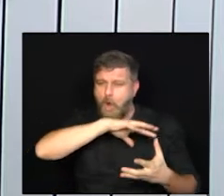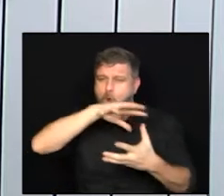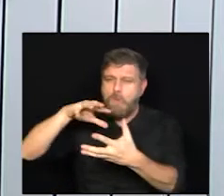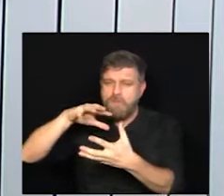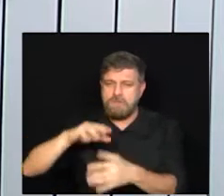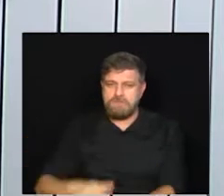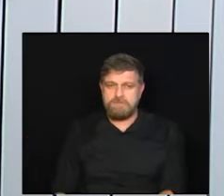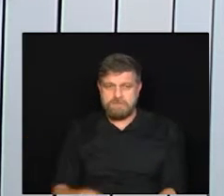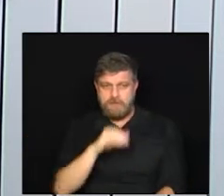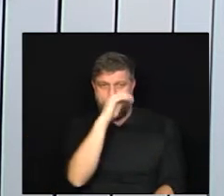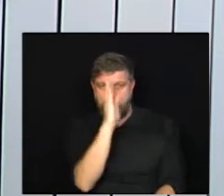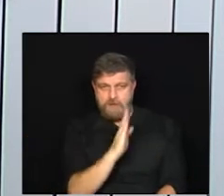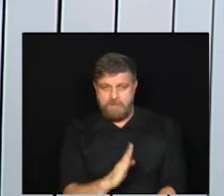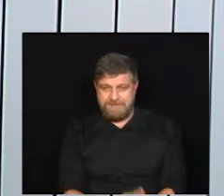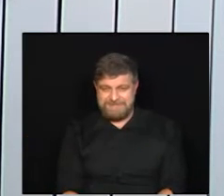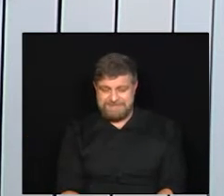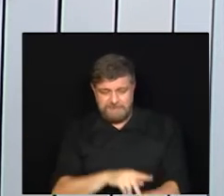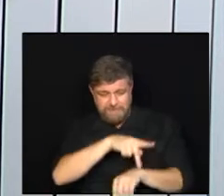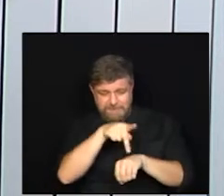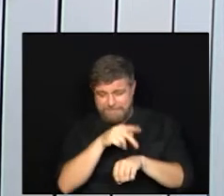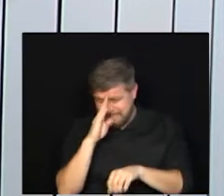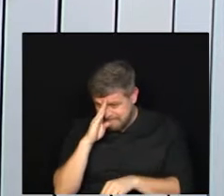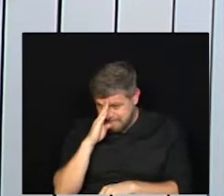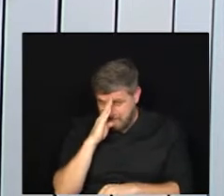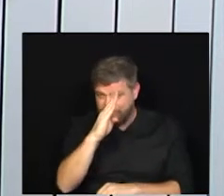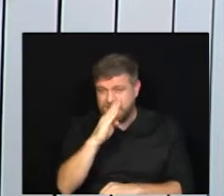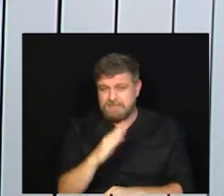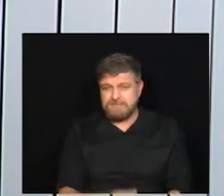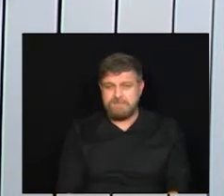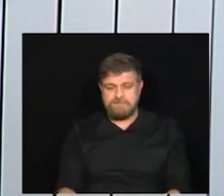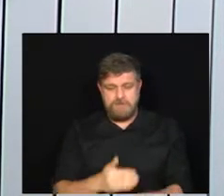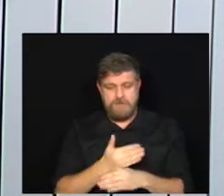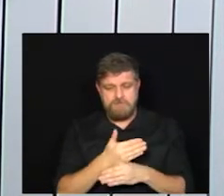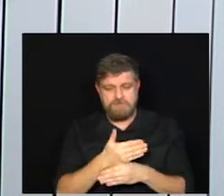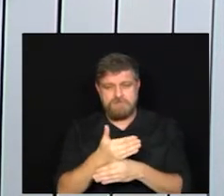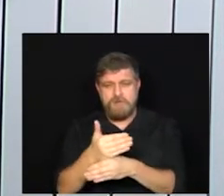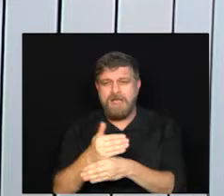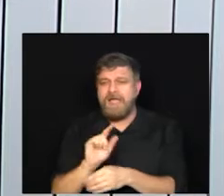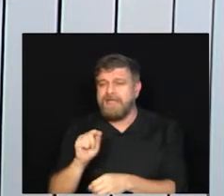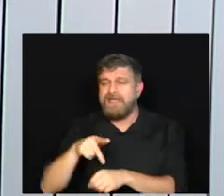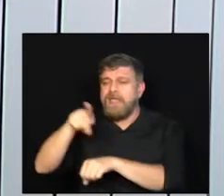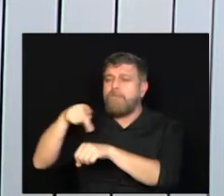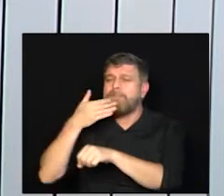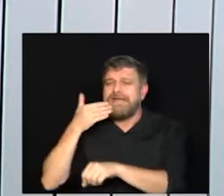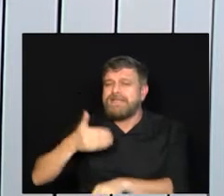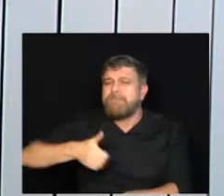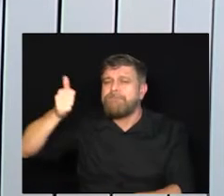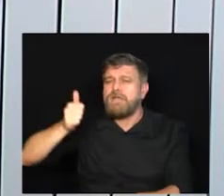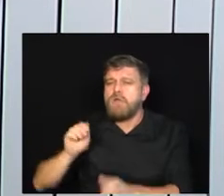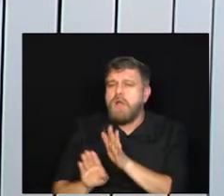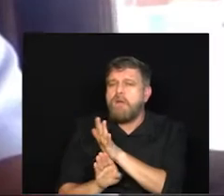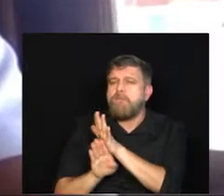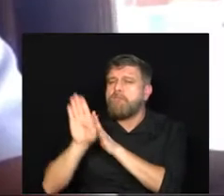Brasil é um dos principais países na modalidade. Quais são os melhores?